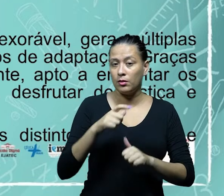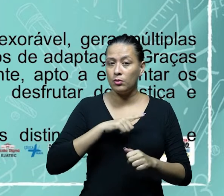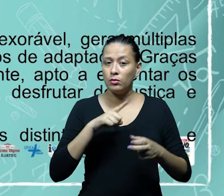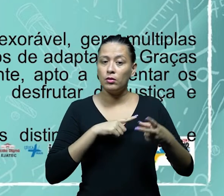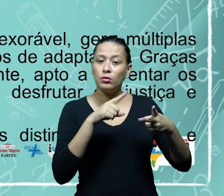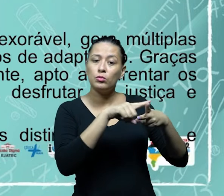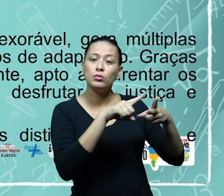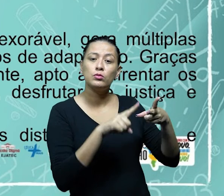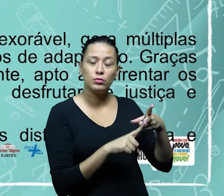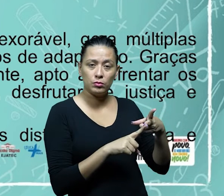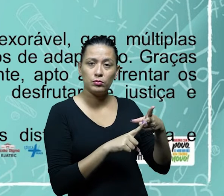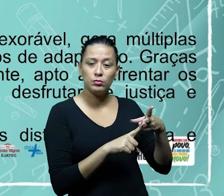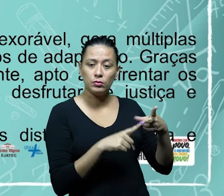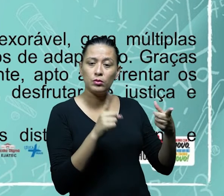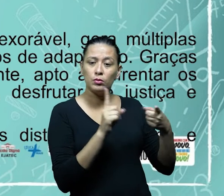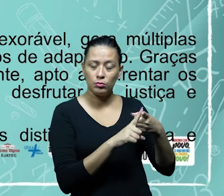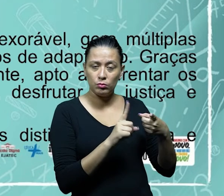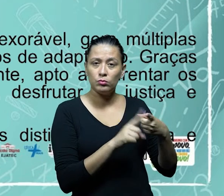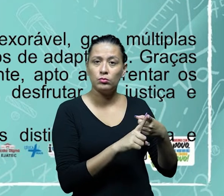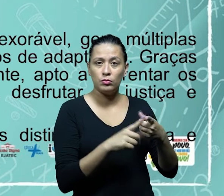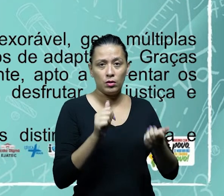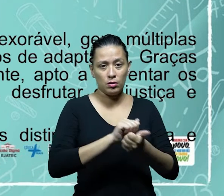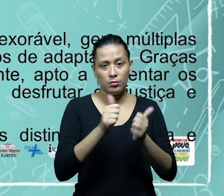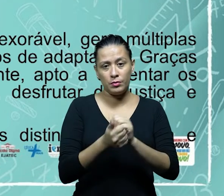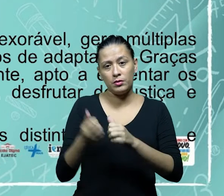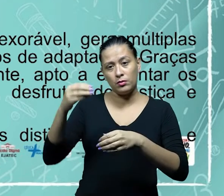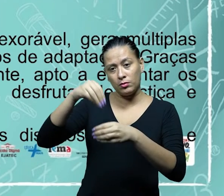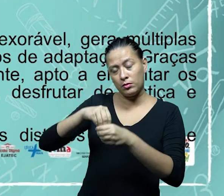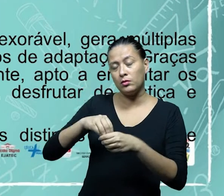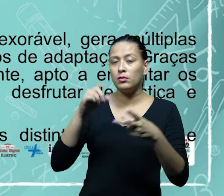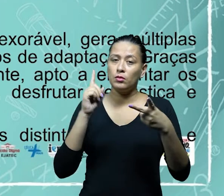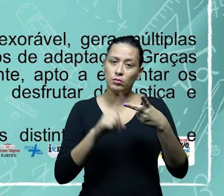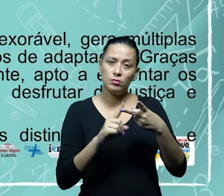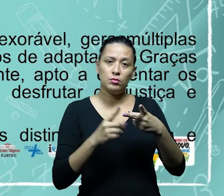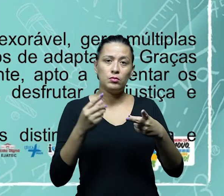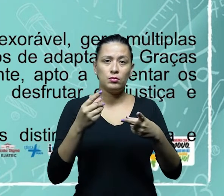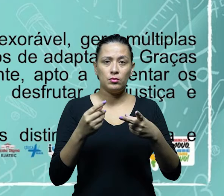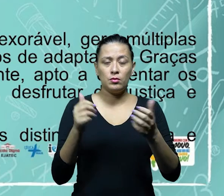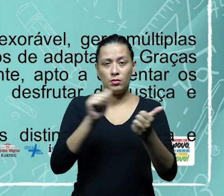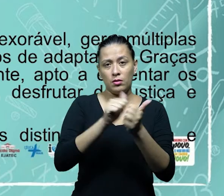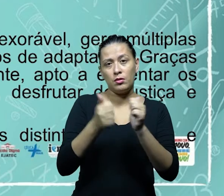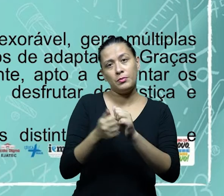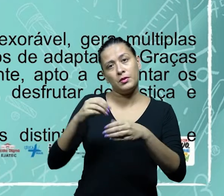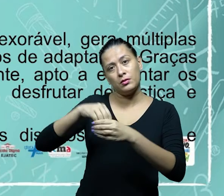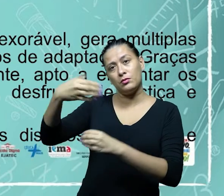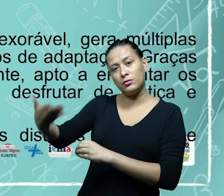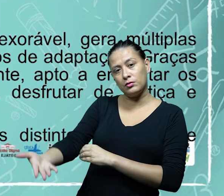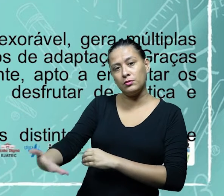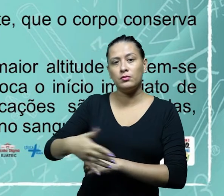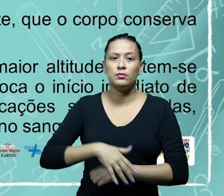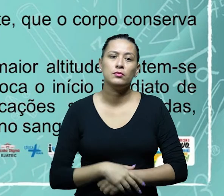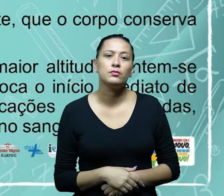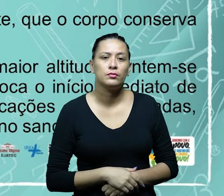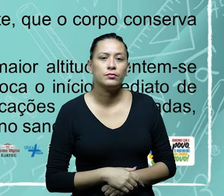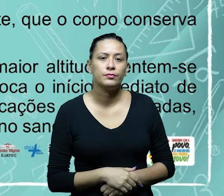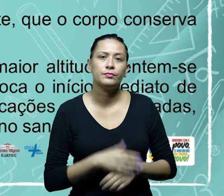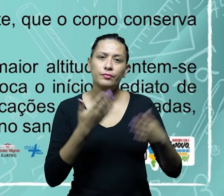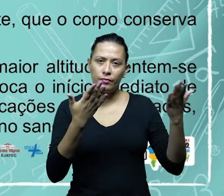feita de duas formas né ela foi feita uma adaptação interna e ela é feita por adaptação externamente